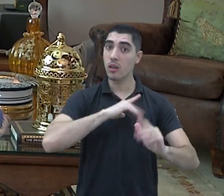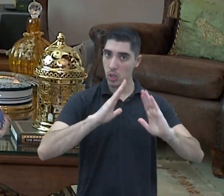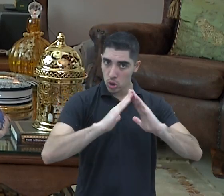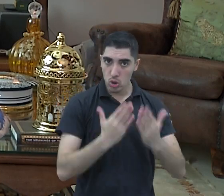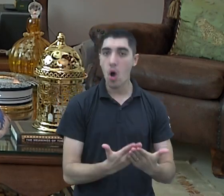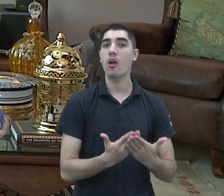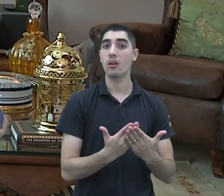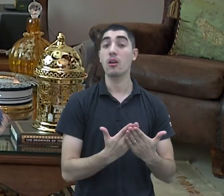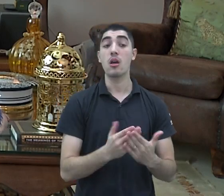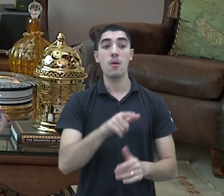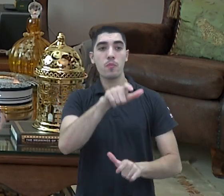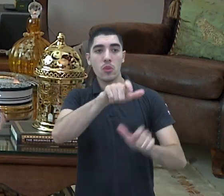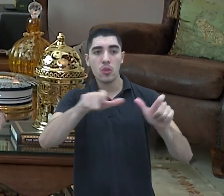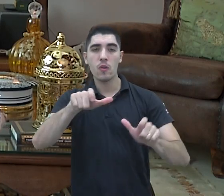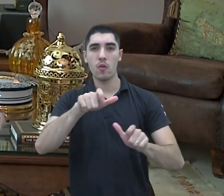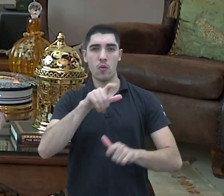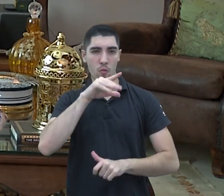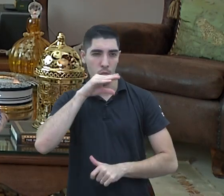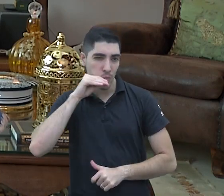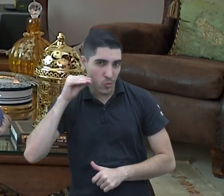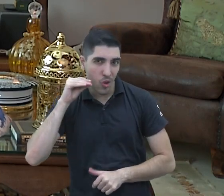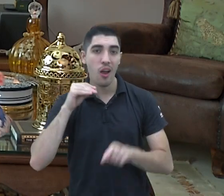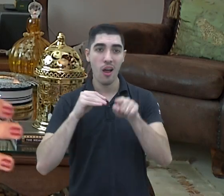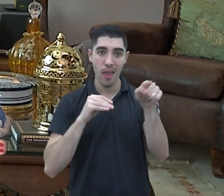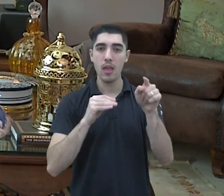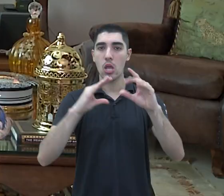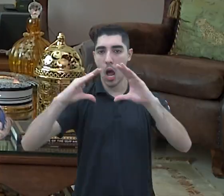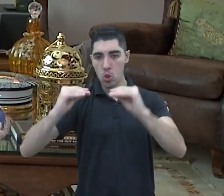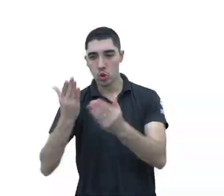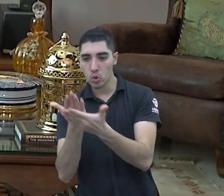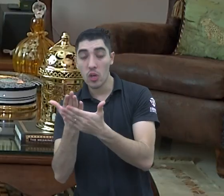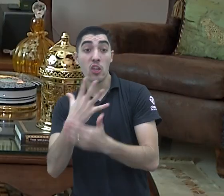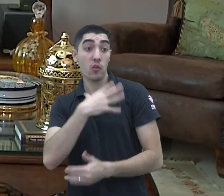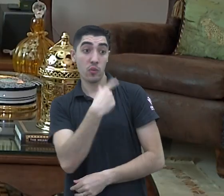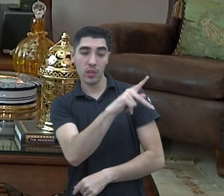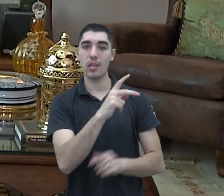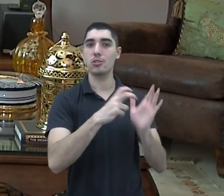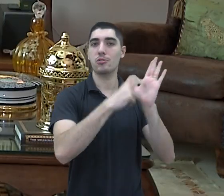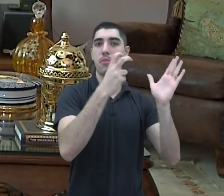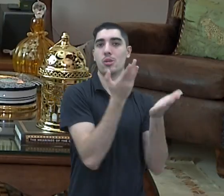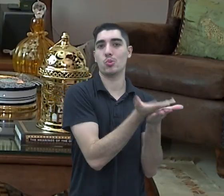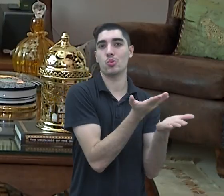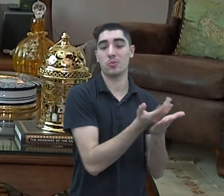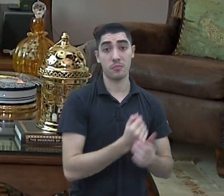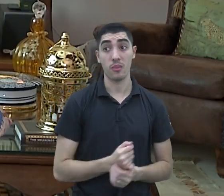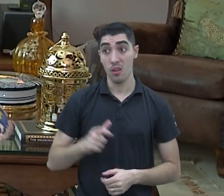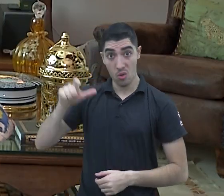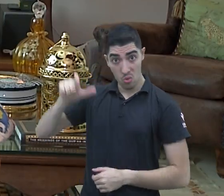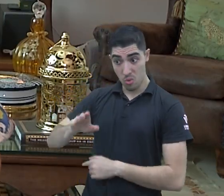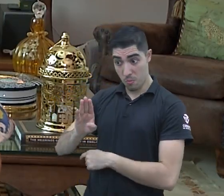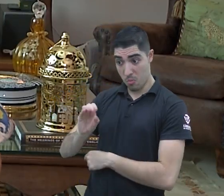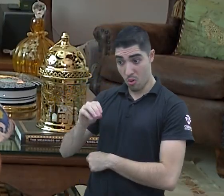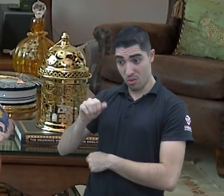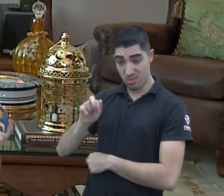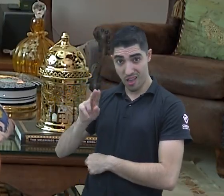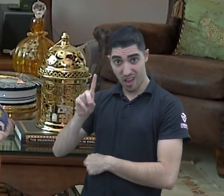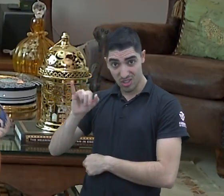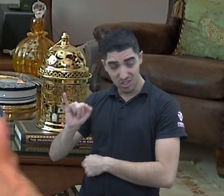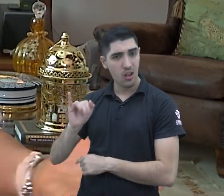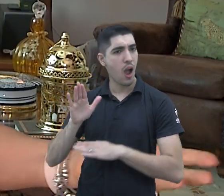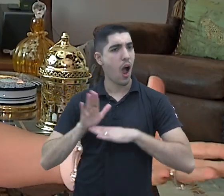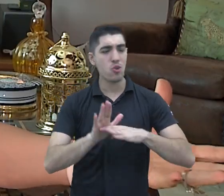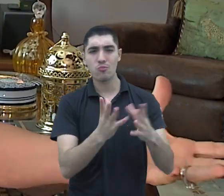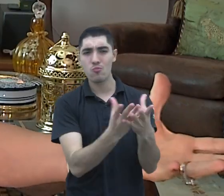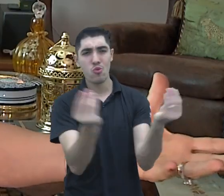papai, todos os funcionários tinham aula à noite e filhos dos funcionários tinham de dia. A Bonadio fez a vida de muita gente aqui em São José,